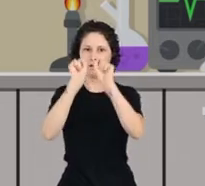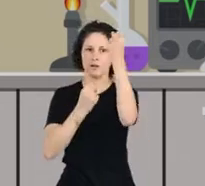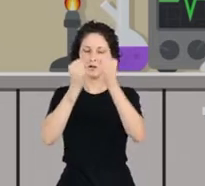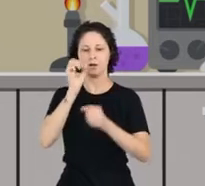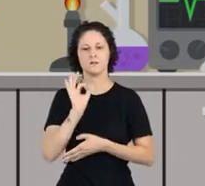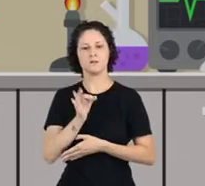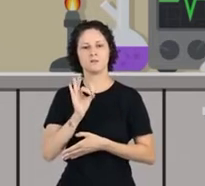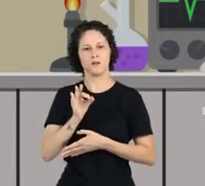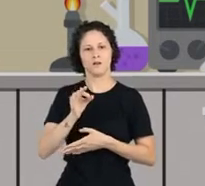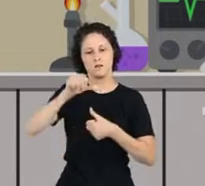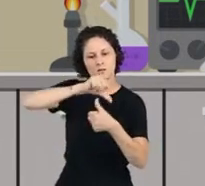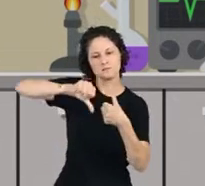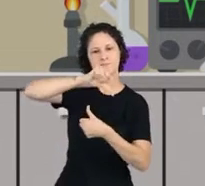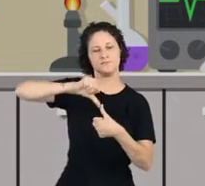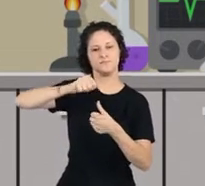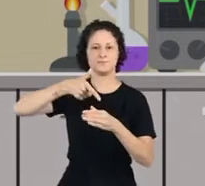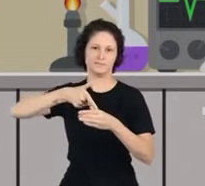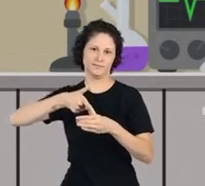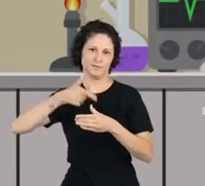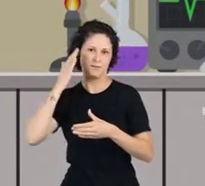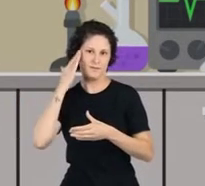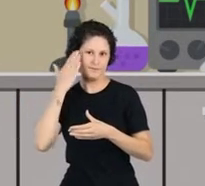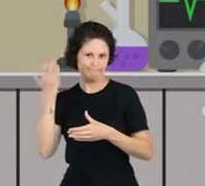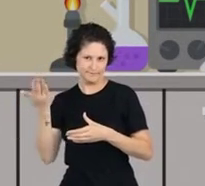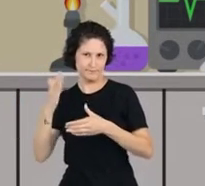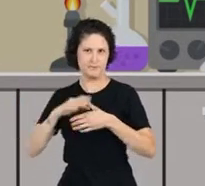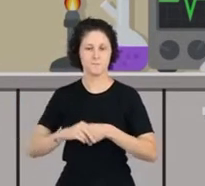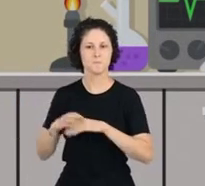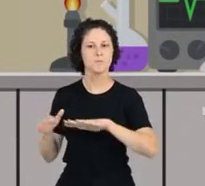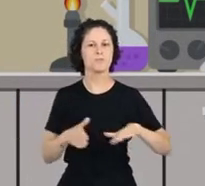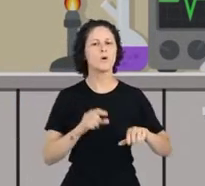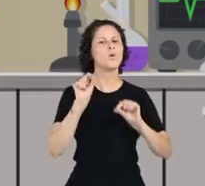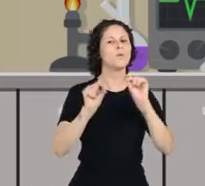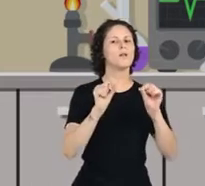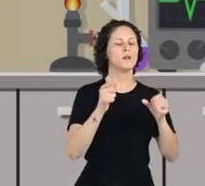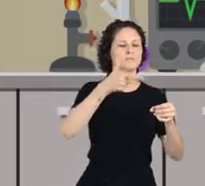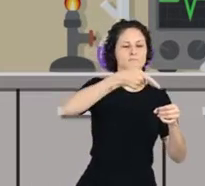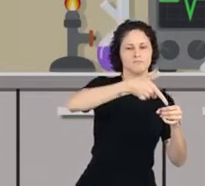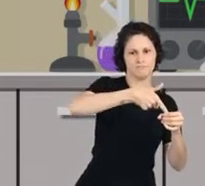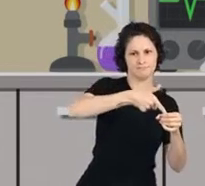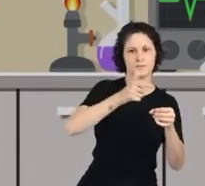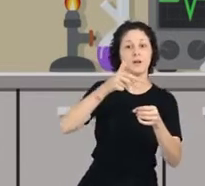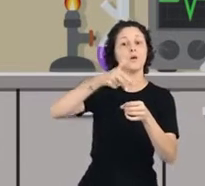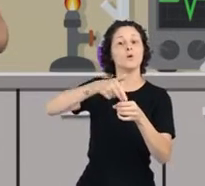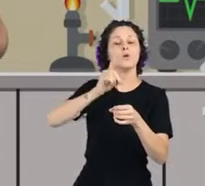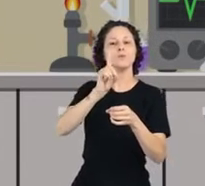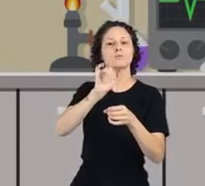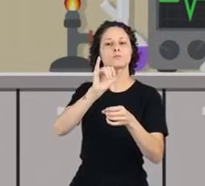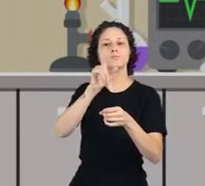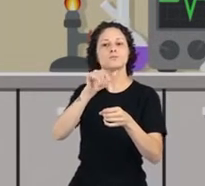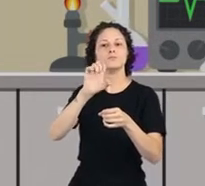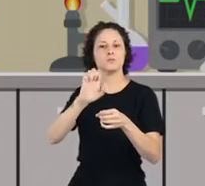vários produtos que utilizamos em nosso dia a dia. Do petróleo é feita a gasolina, o óleo diesel, o gás de cozinha,